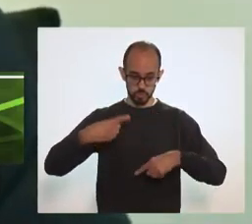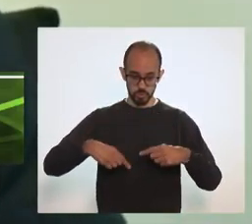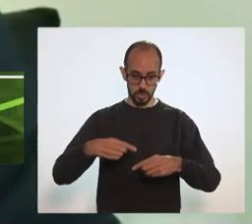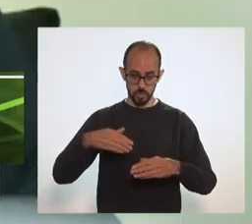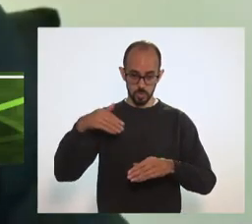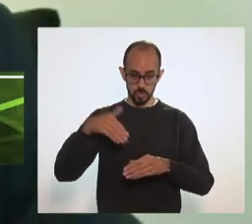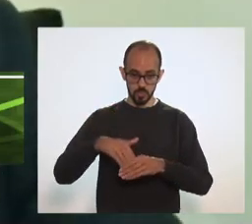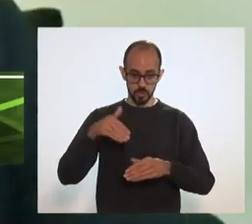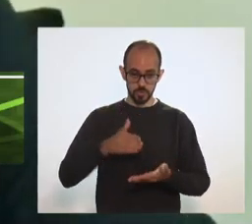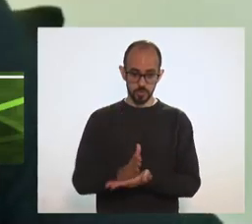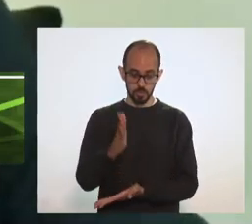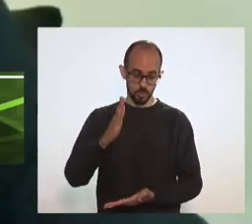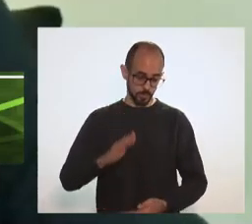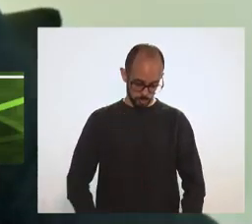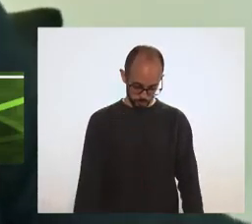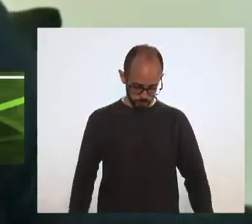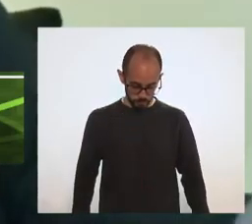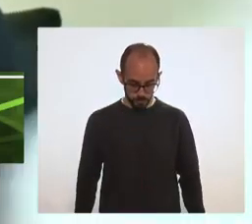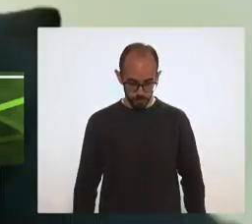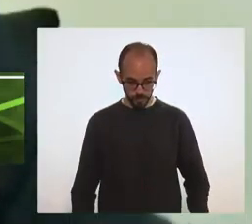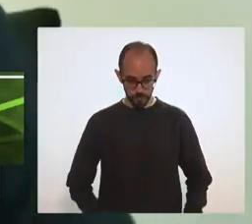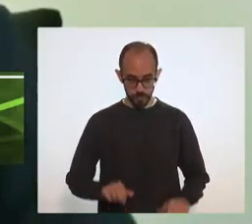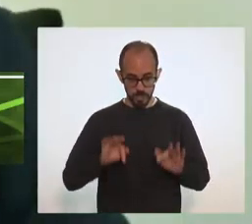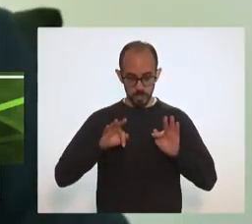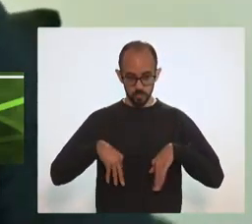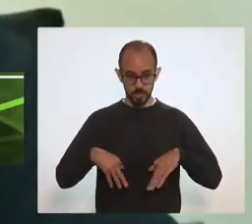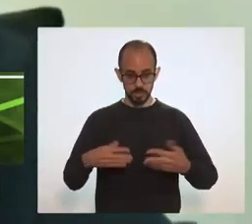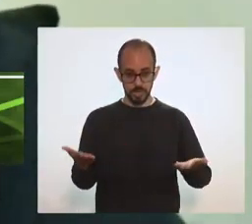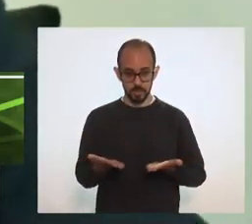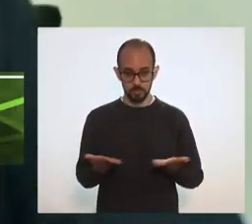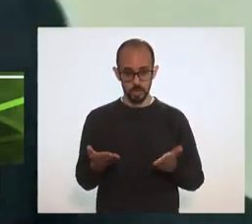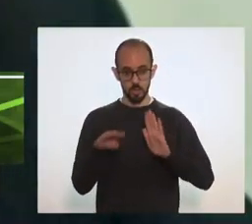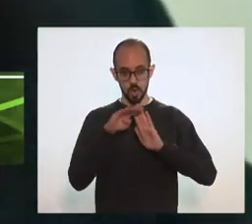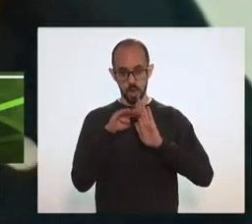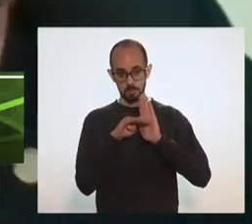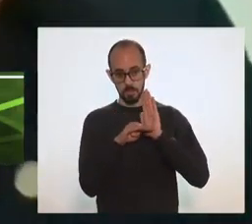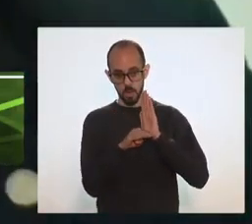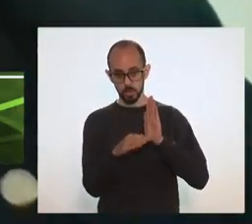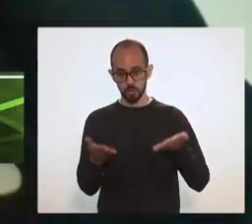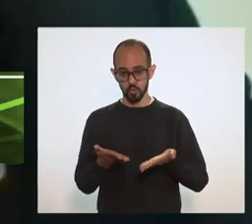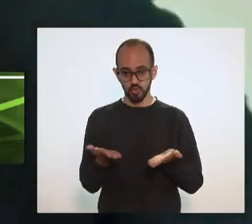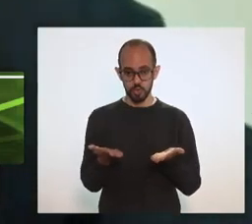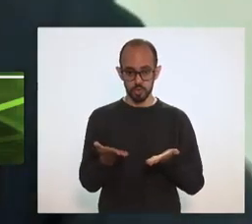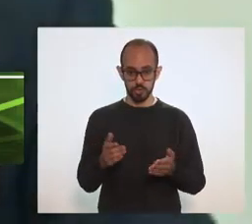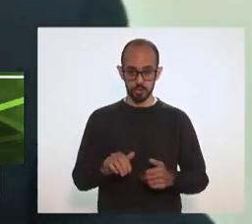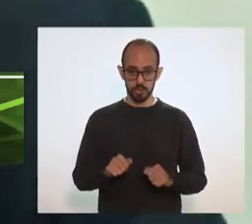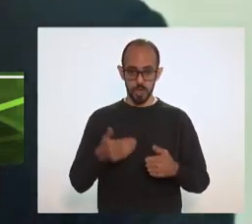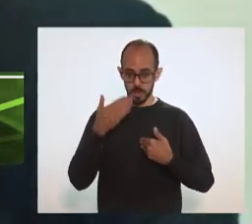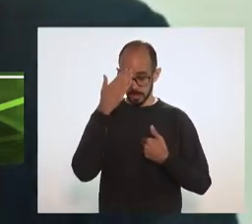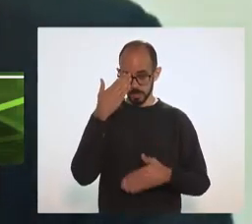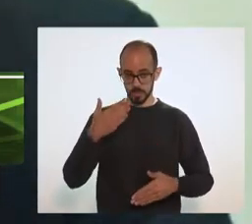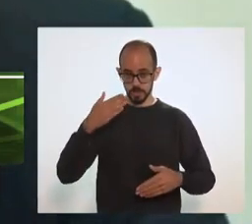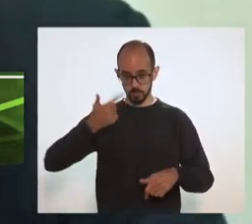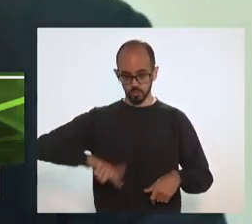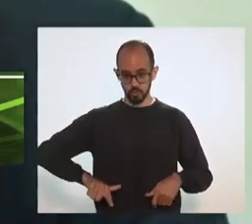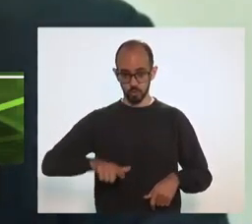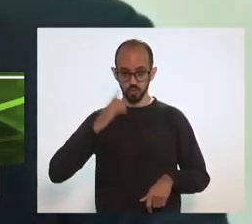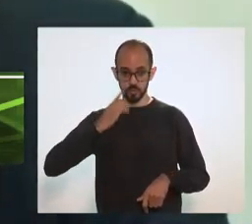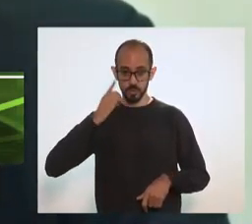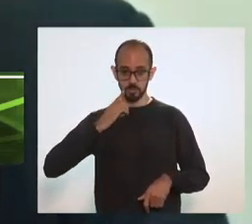Librelon, parecer pela prejudicabilidade, por conta da lei 7821, de 20 de dezembro de 2017.